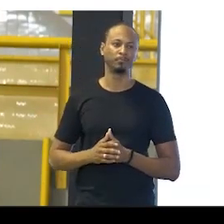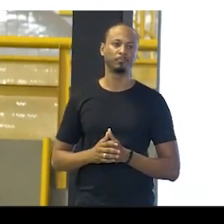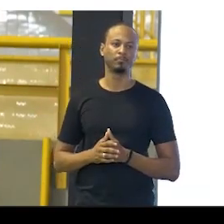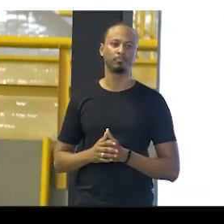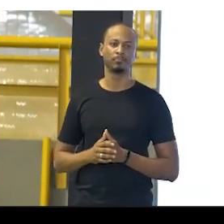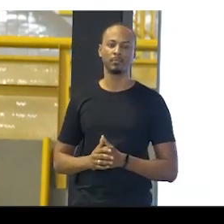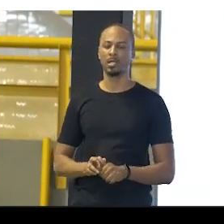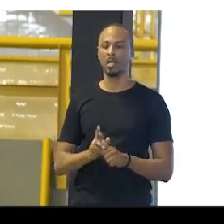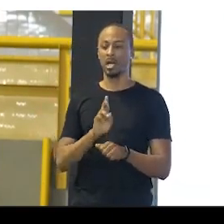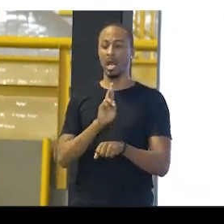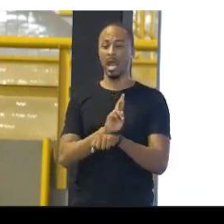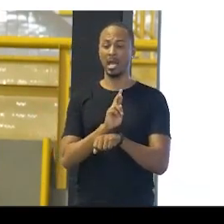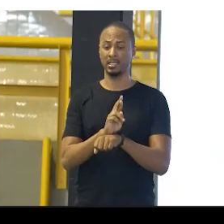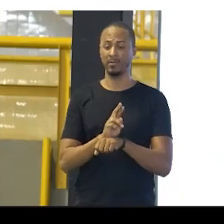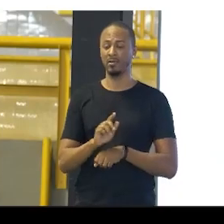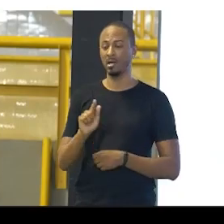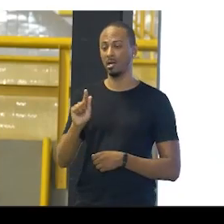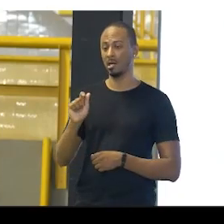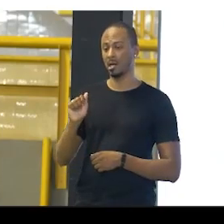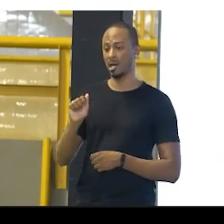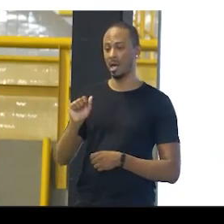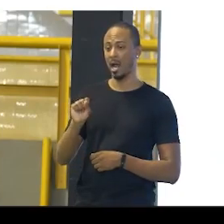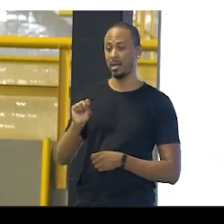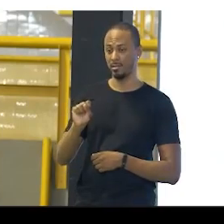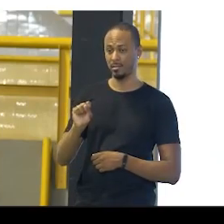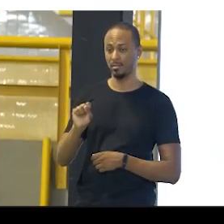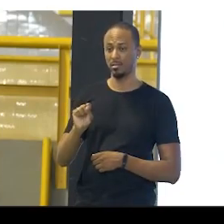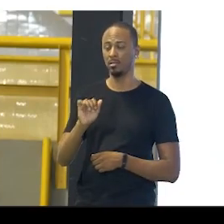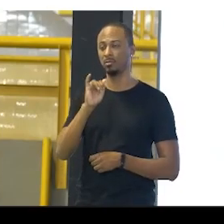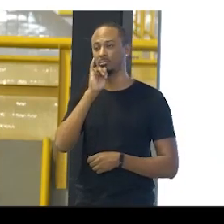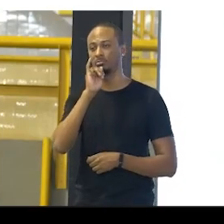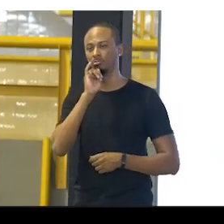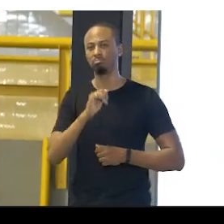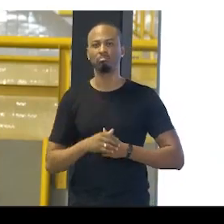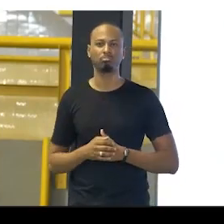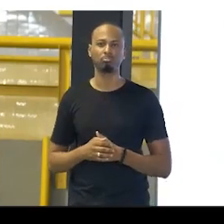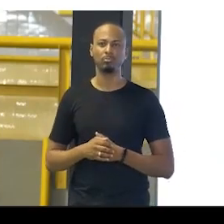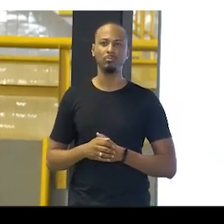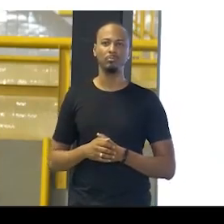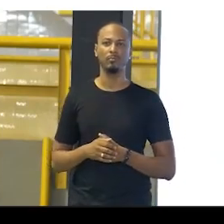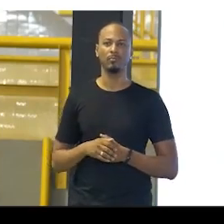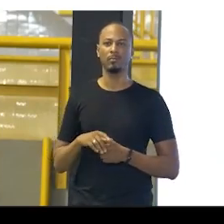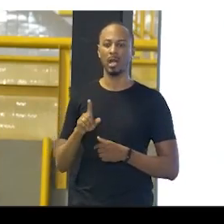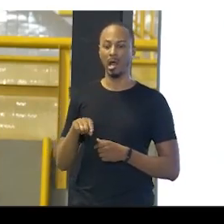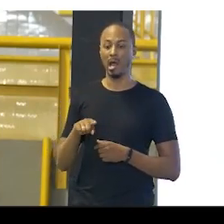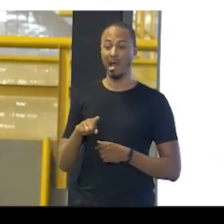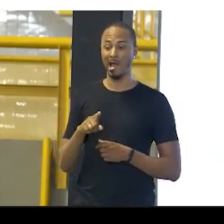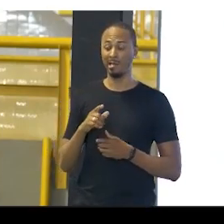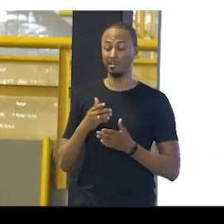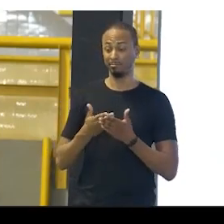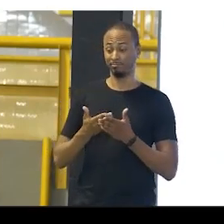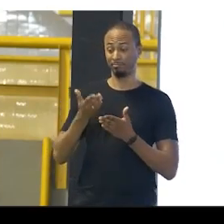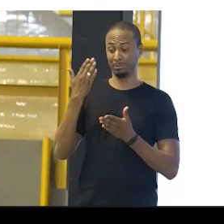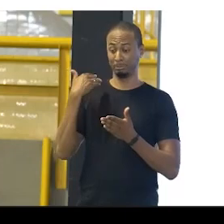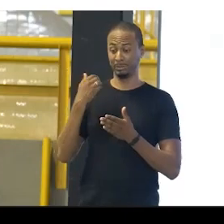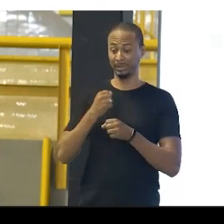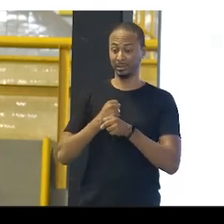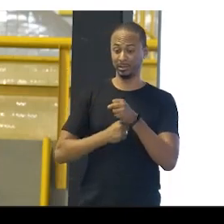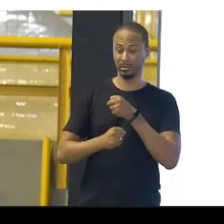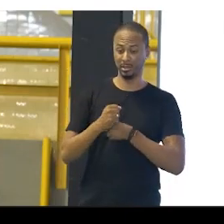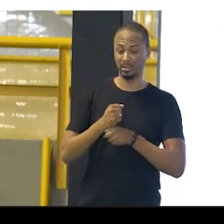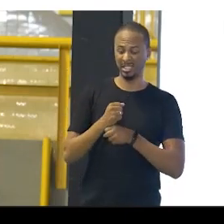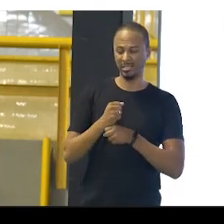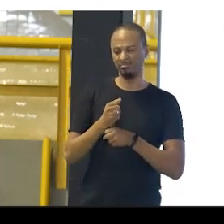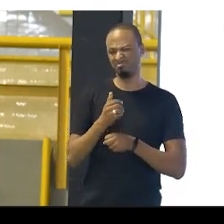esse gás de xisto? Pessoal, é um gás que até 10 anos atrás era pouco